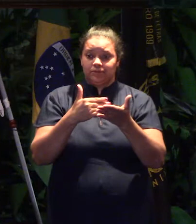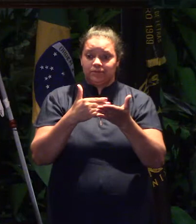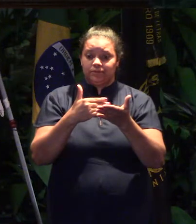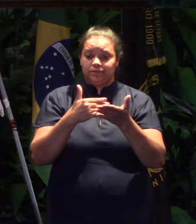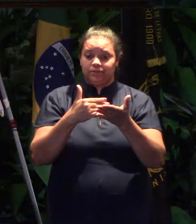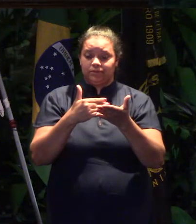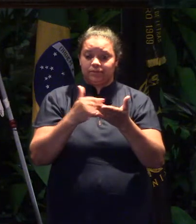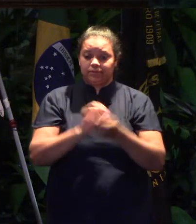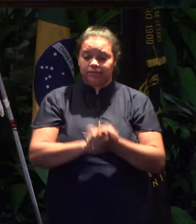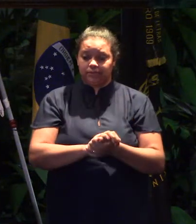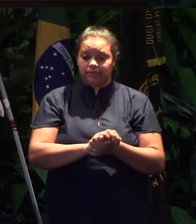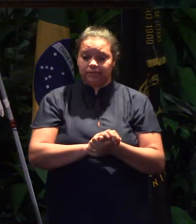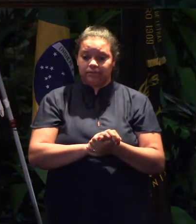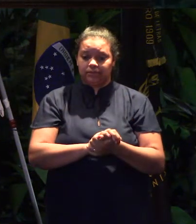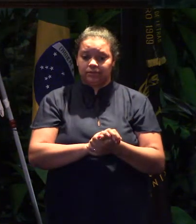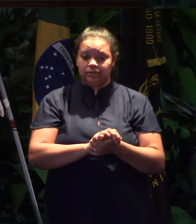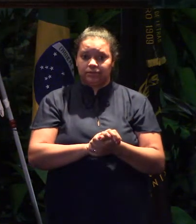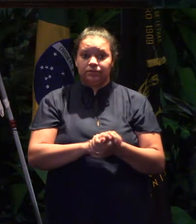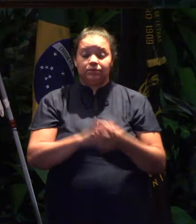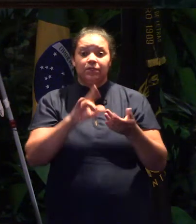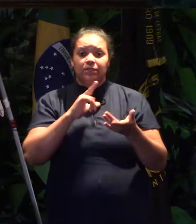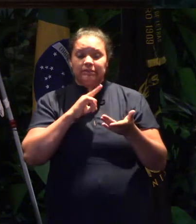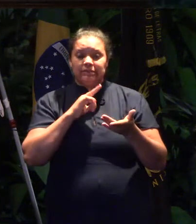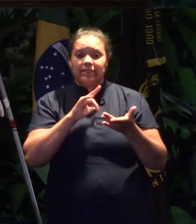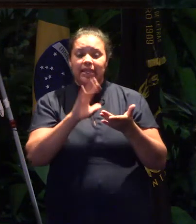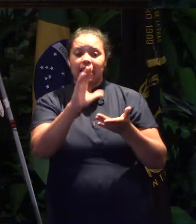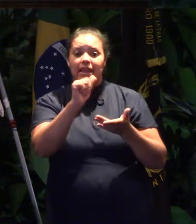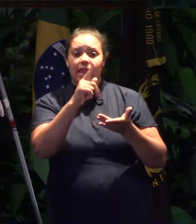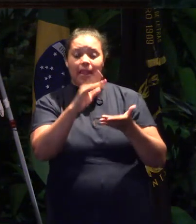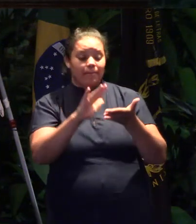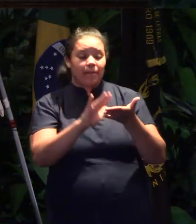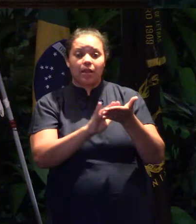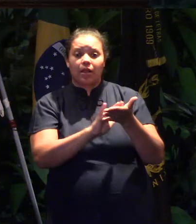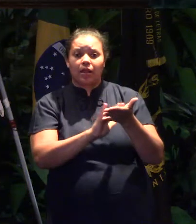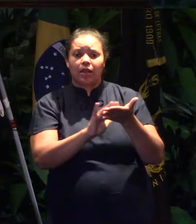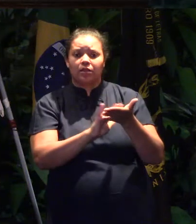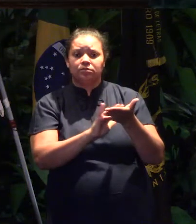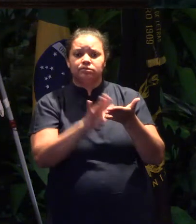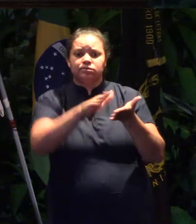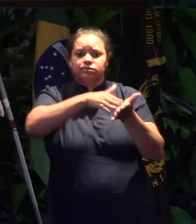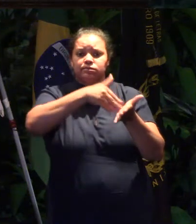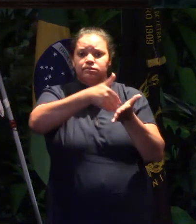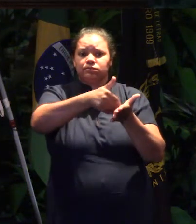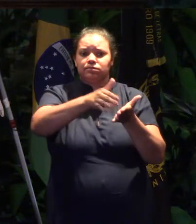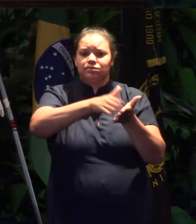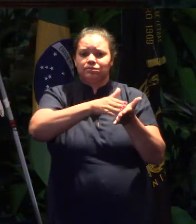nós fizemos em verniz localizado, em braille, né, Flávio? Uhum. E eu fiquei muito impressionada com o